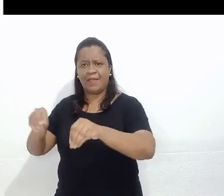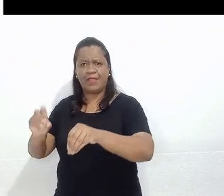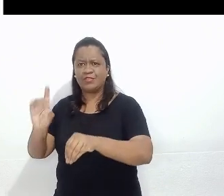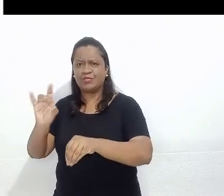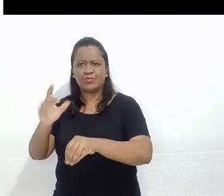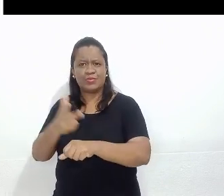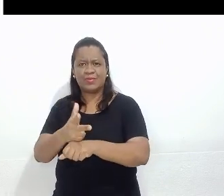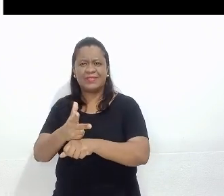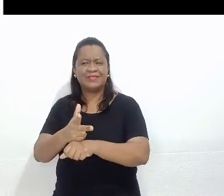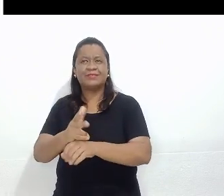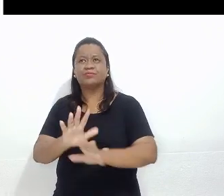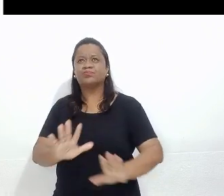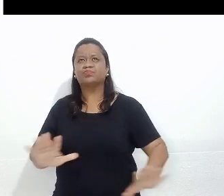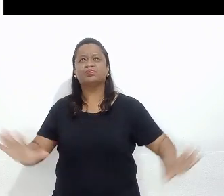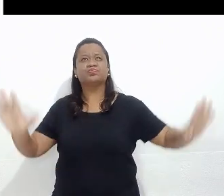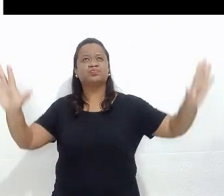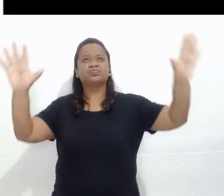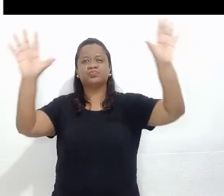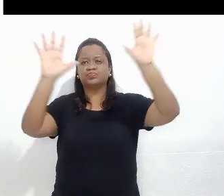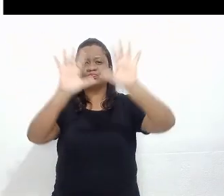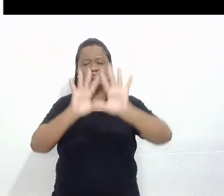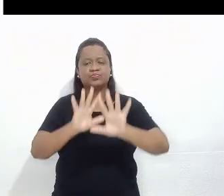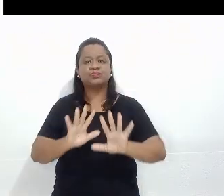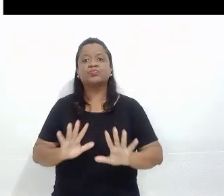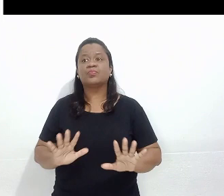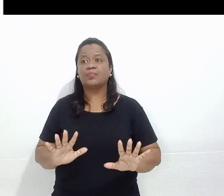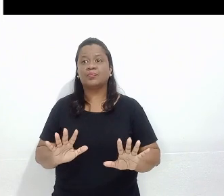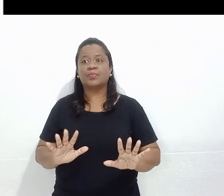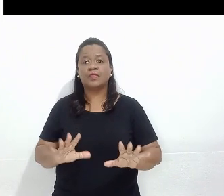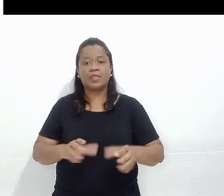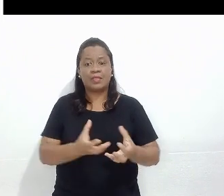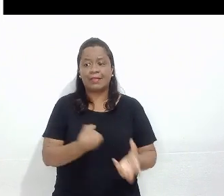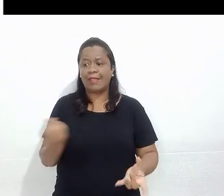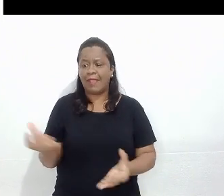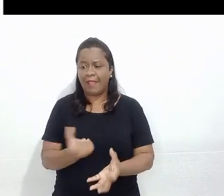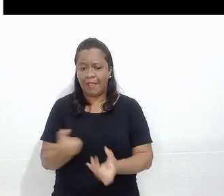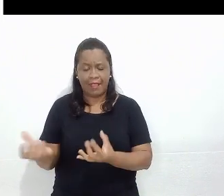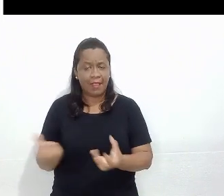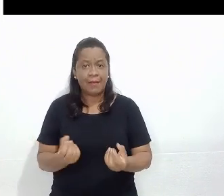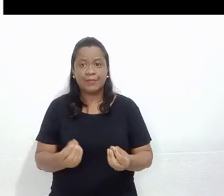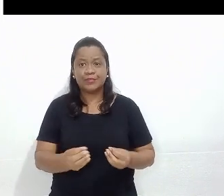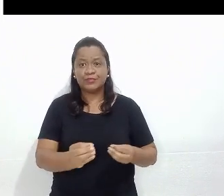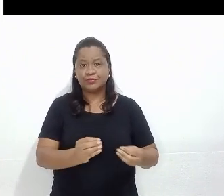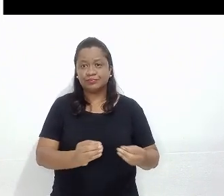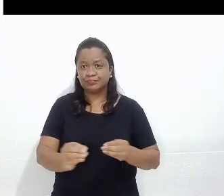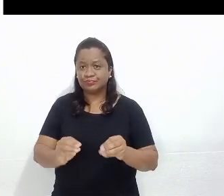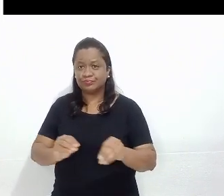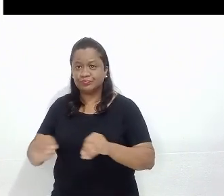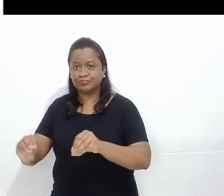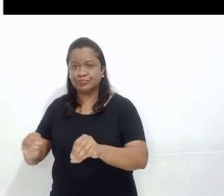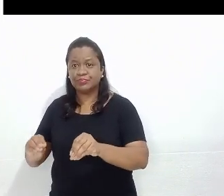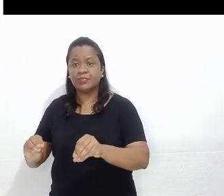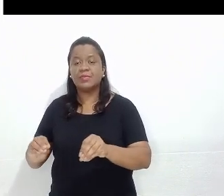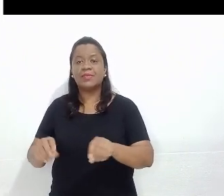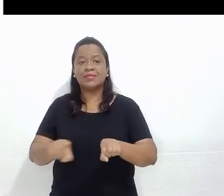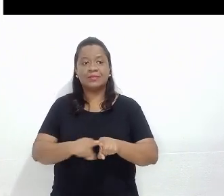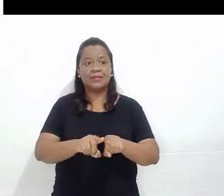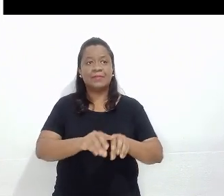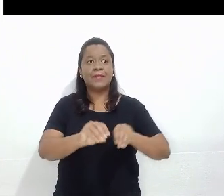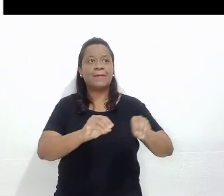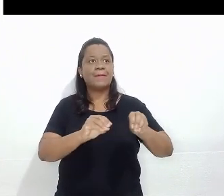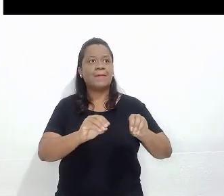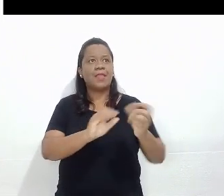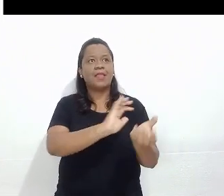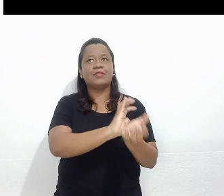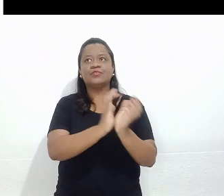toda a luz do seu ambiente, você mexe todos aqueles cabos que estão pelo meio do chão. Então, tudo isso, você mexe na